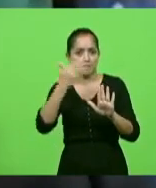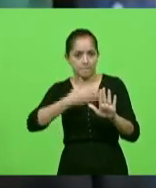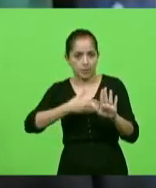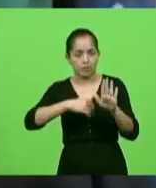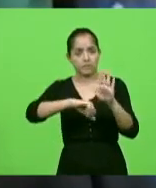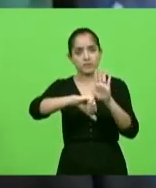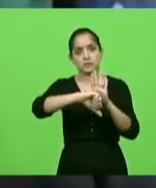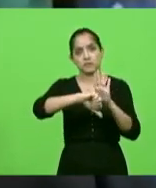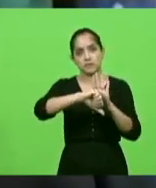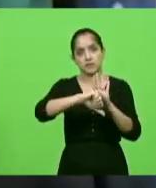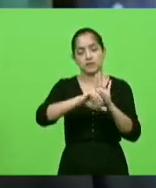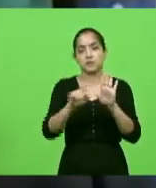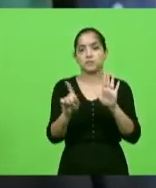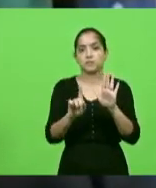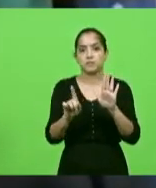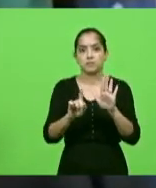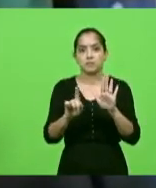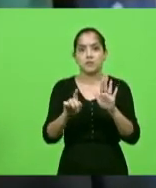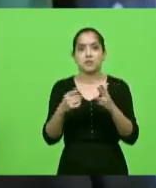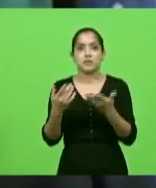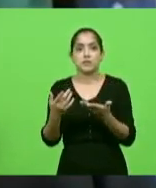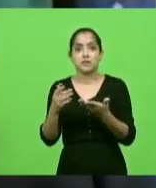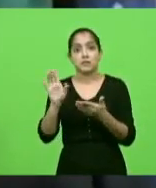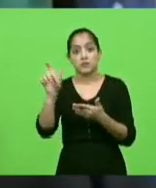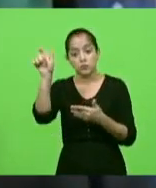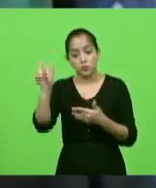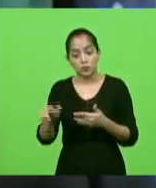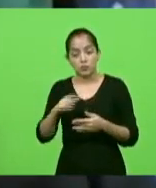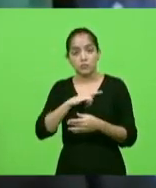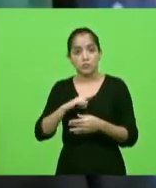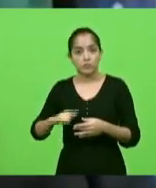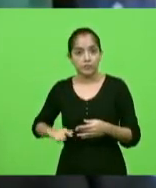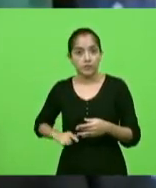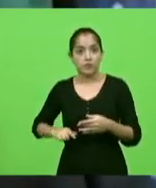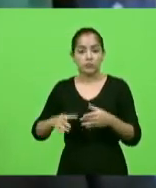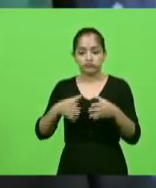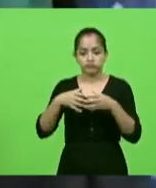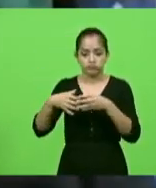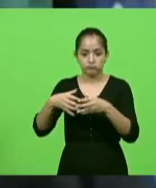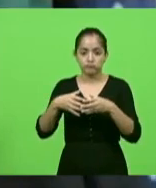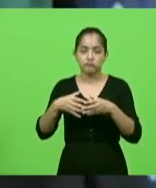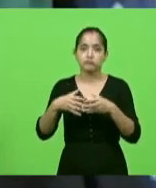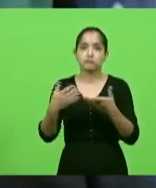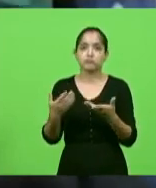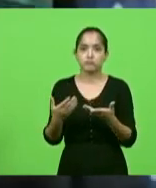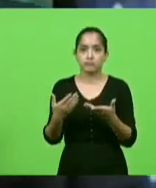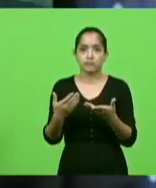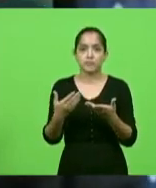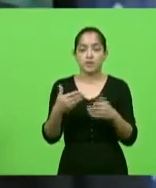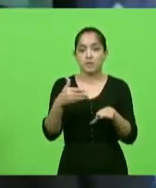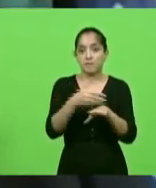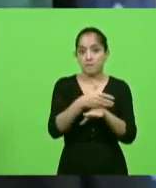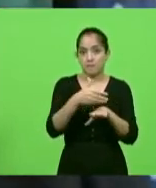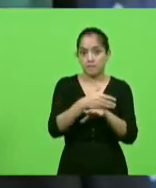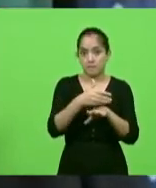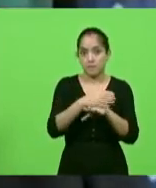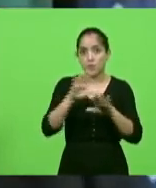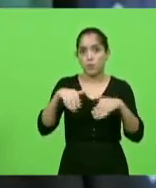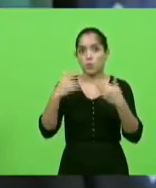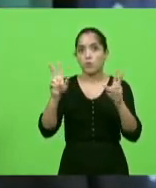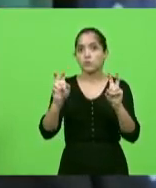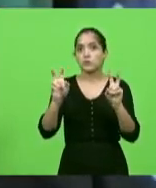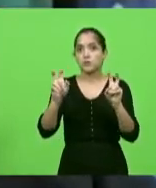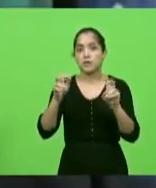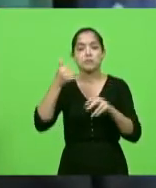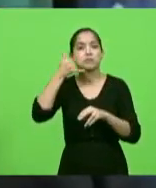na medida em que se passar esses ao Governador os interruptores está contratando tem como igual e qual a temática